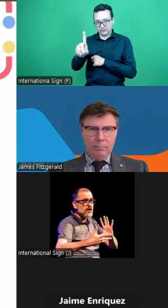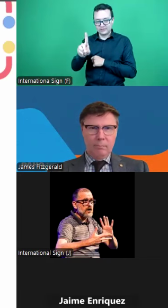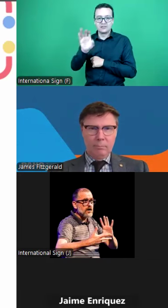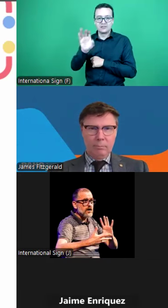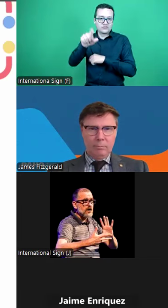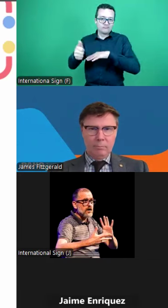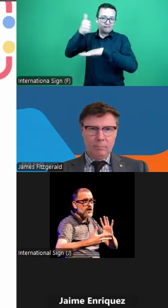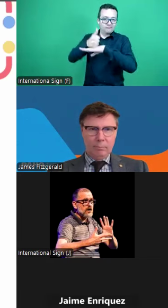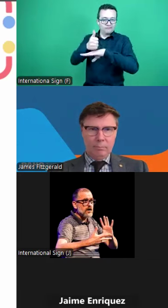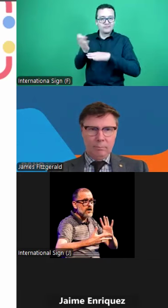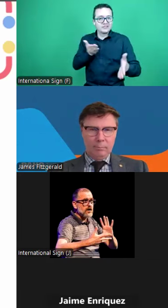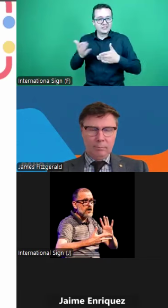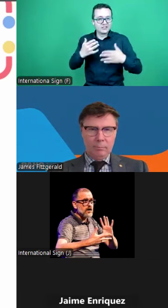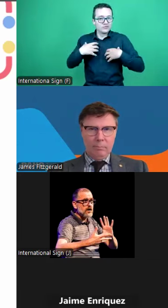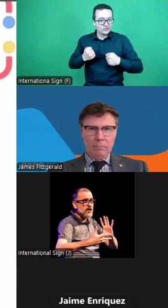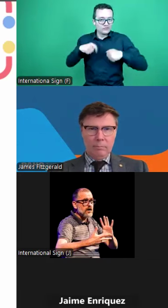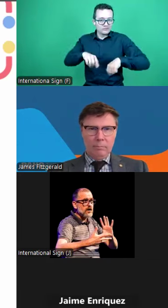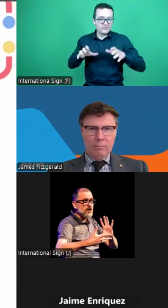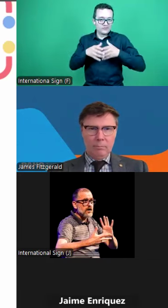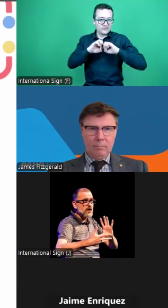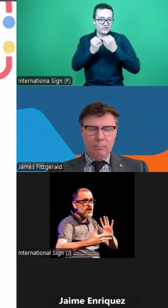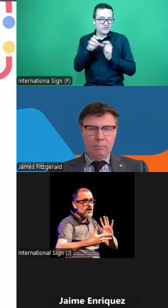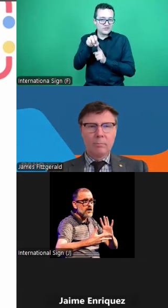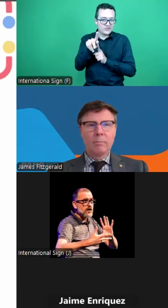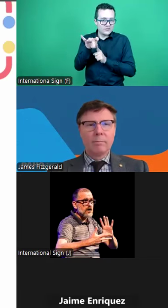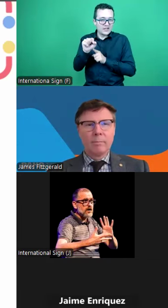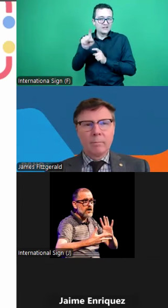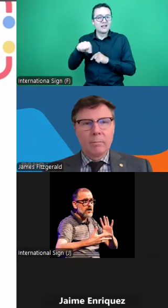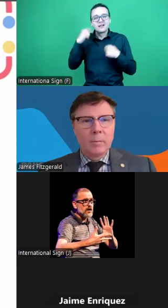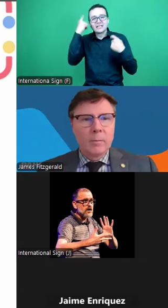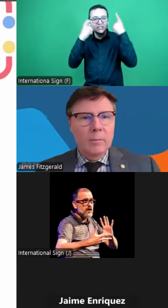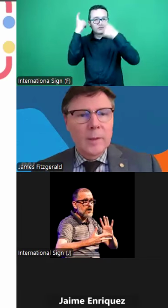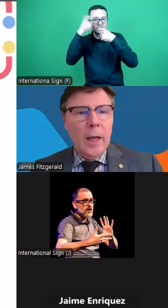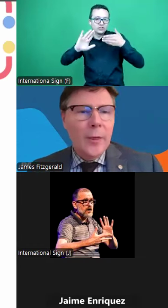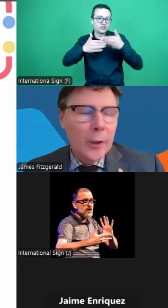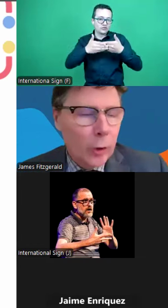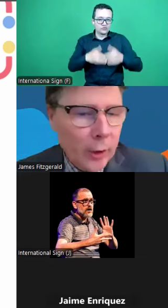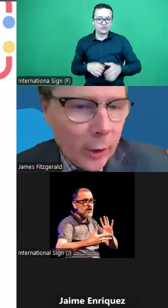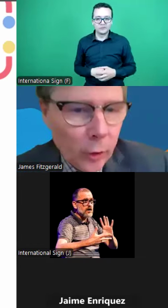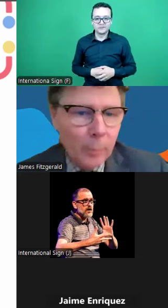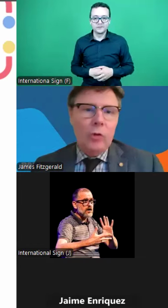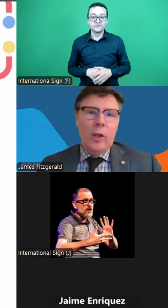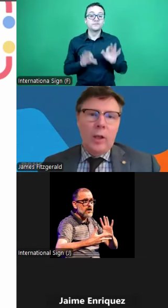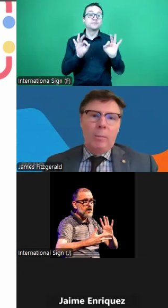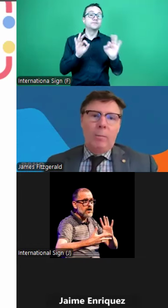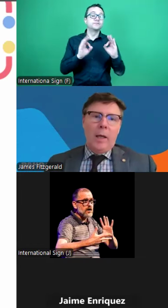Saúde da nossa organização, para compartilhar algumas reflexões